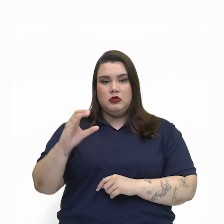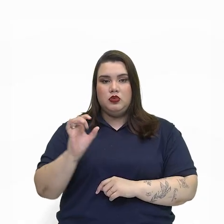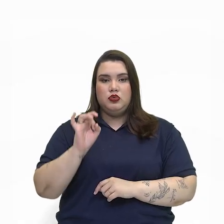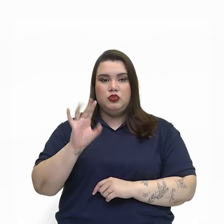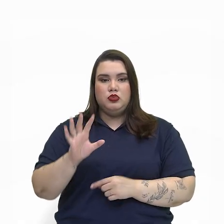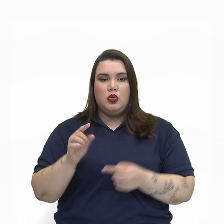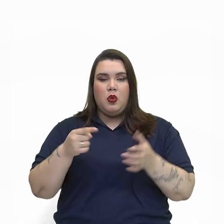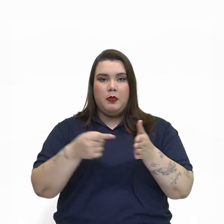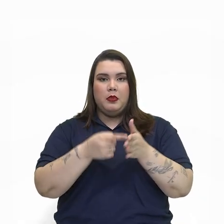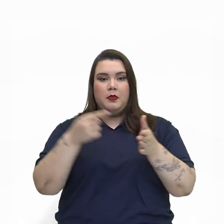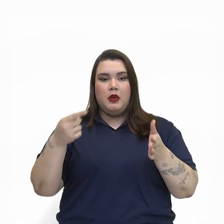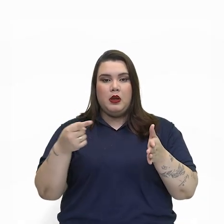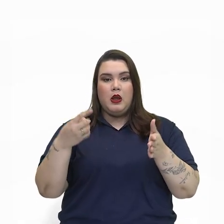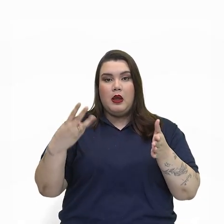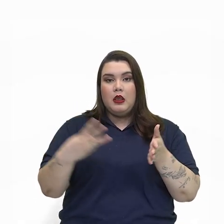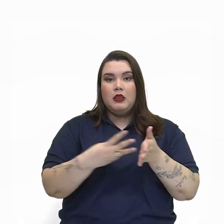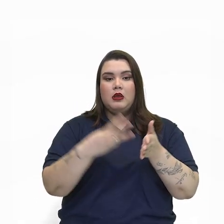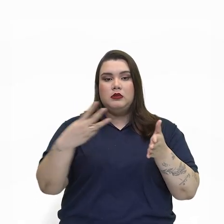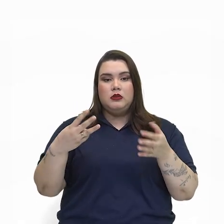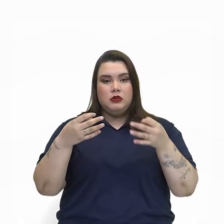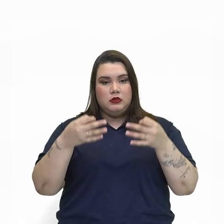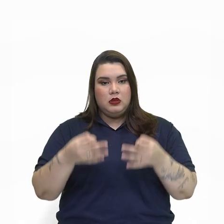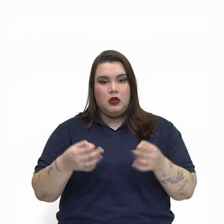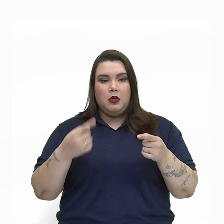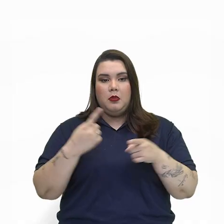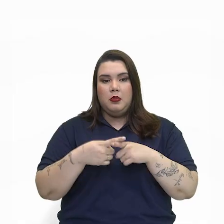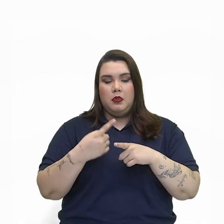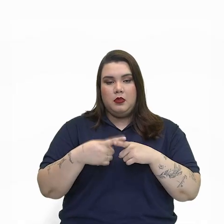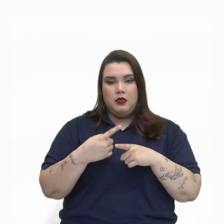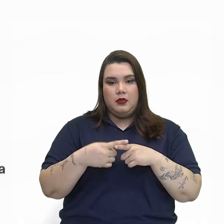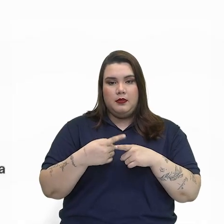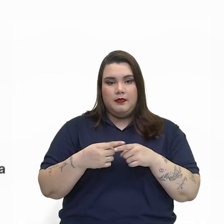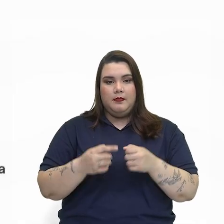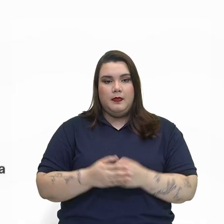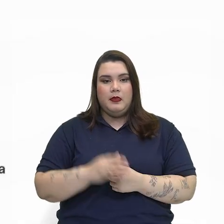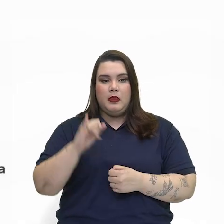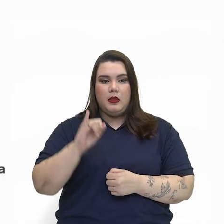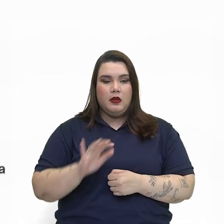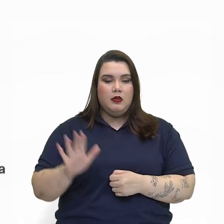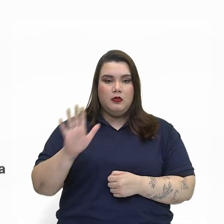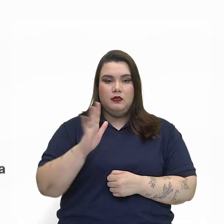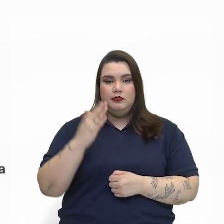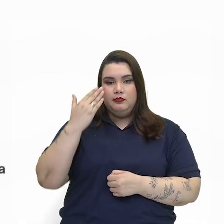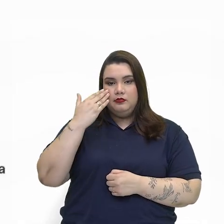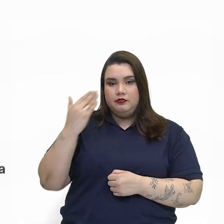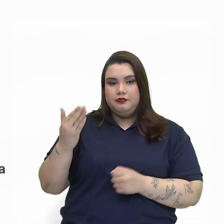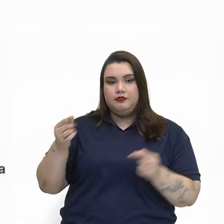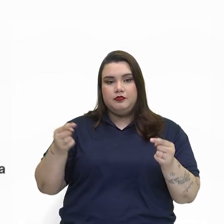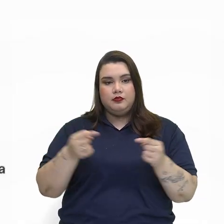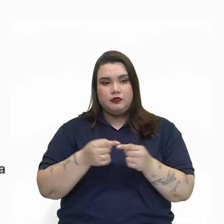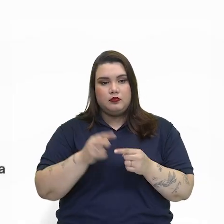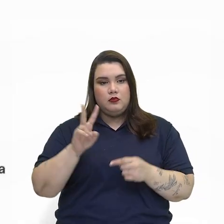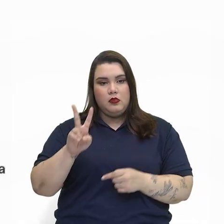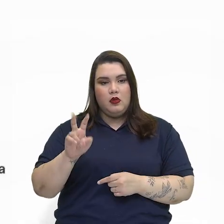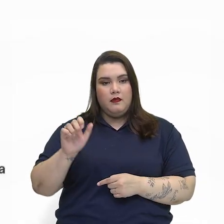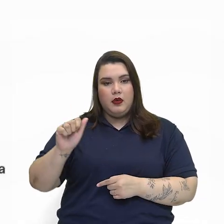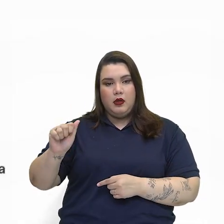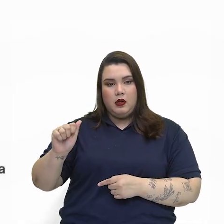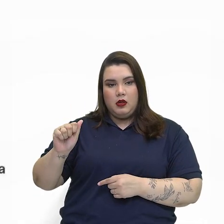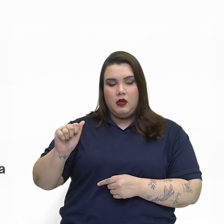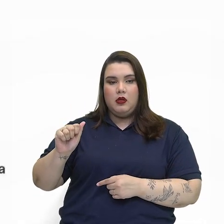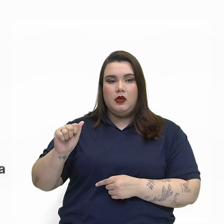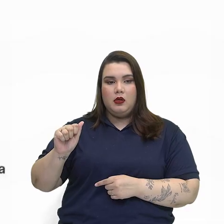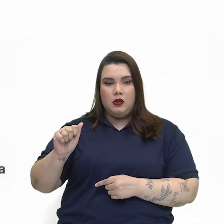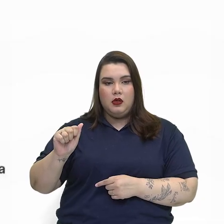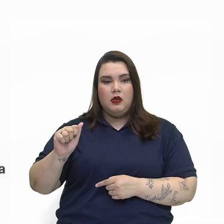corretas, porque, logicamente, né, pessoal? Olha aqui na figura. Logicamente, a velocidade aqui no ponto A,